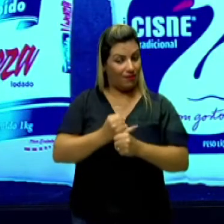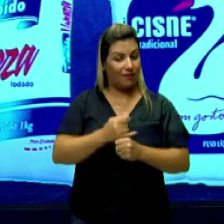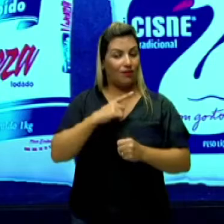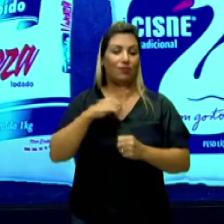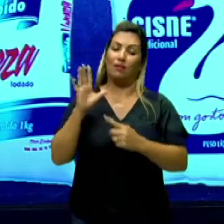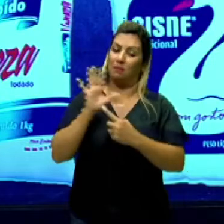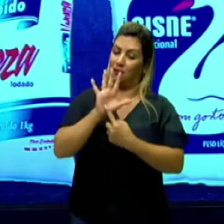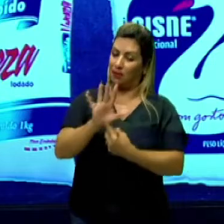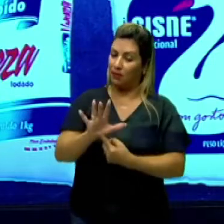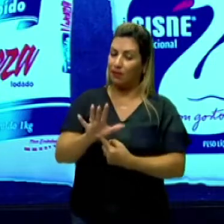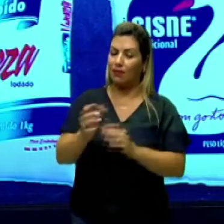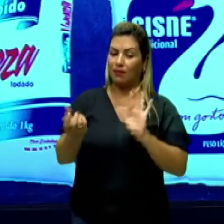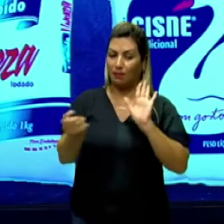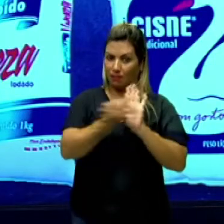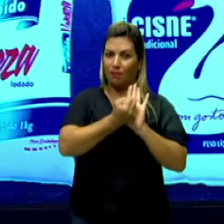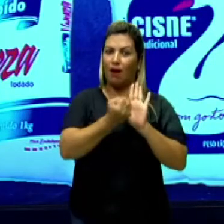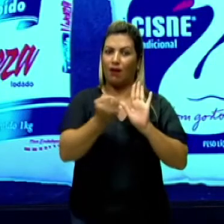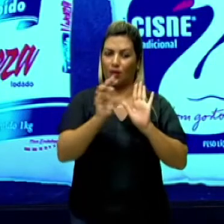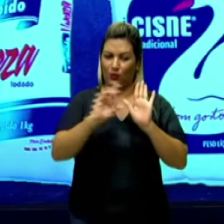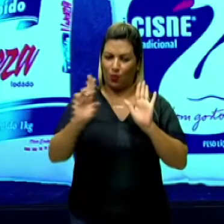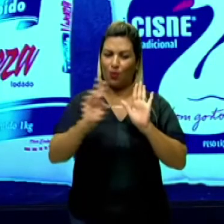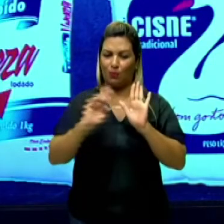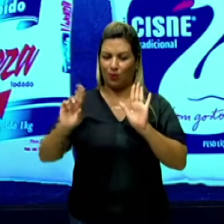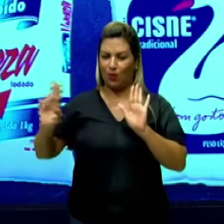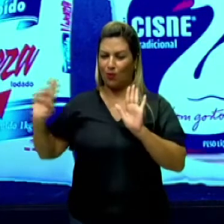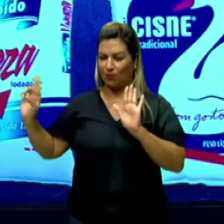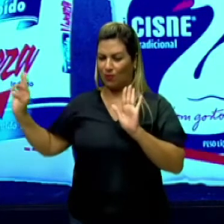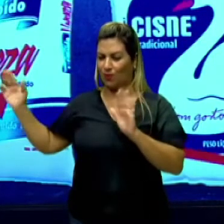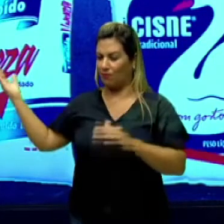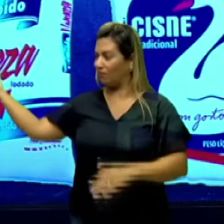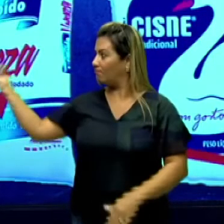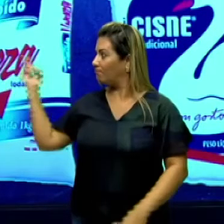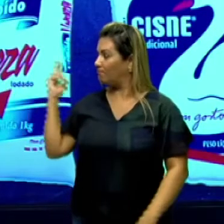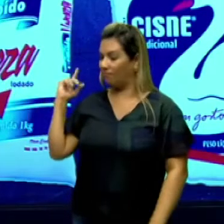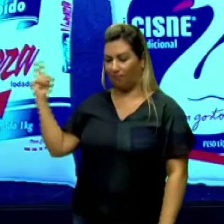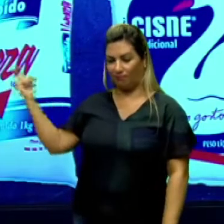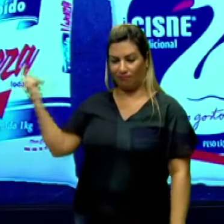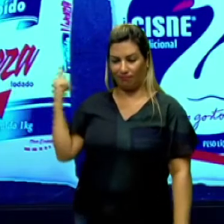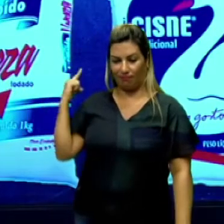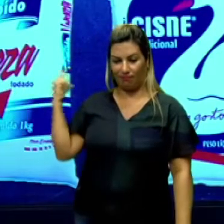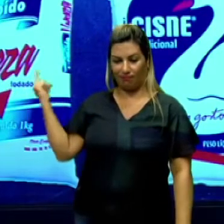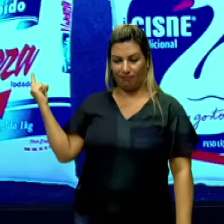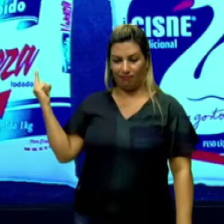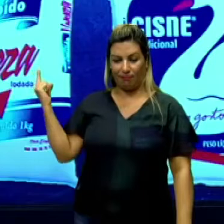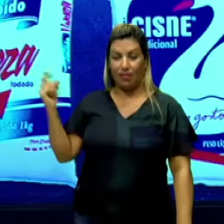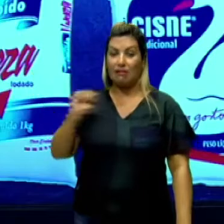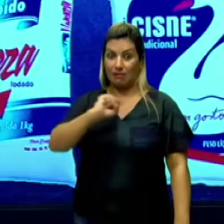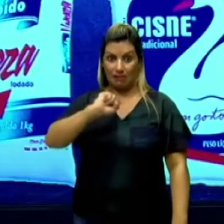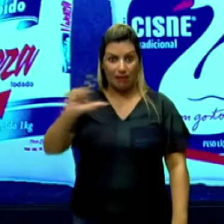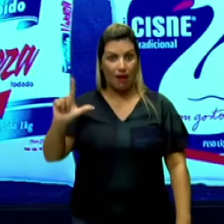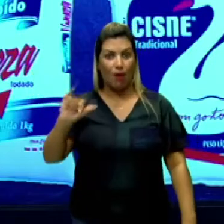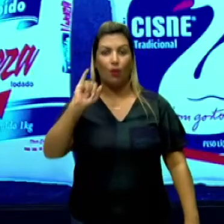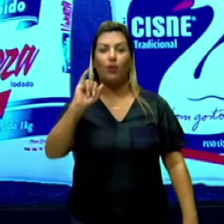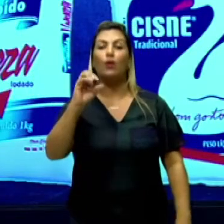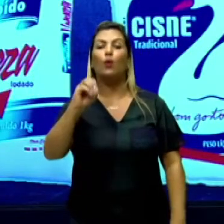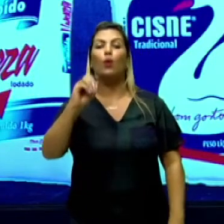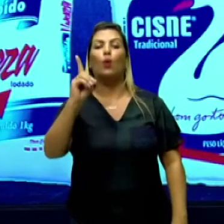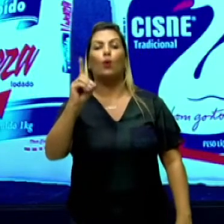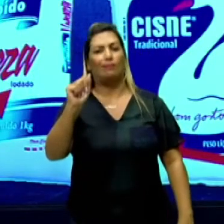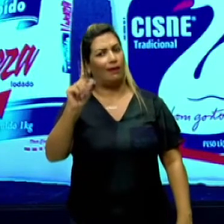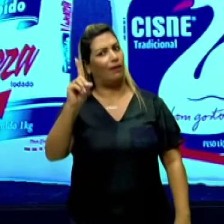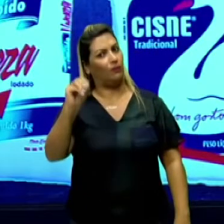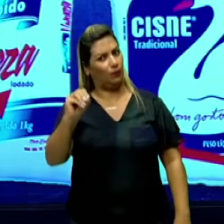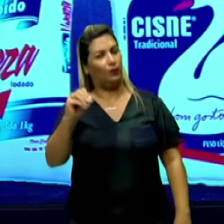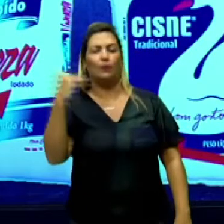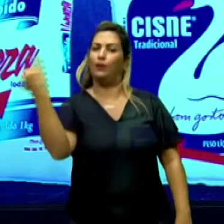eles trazem escrito, igual está mostrando nas setinhas para vocês aí. O sal é iodado e